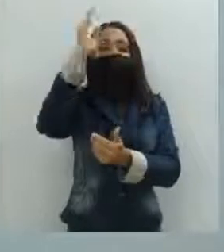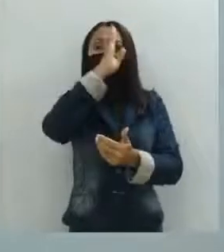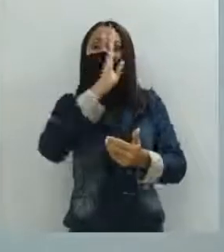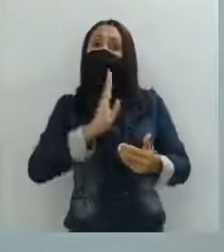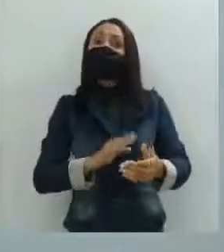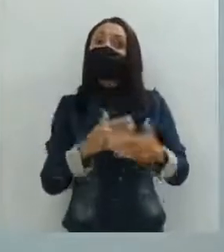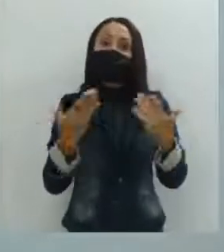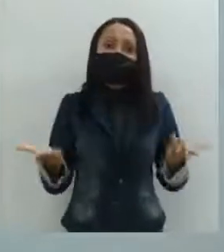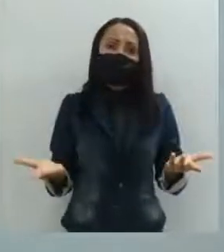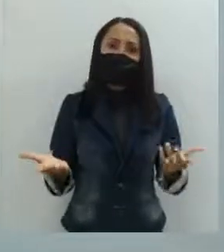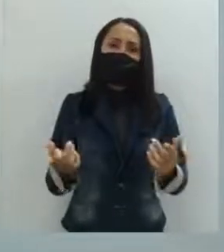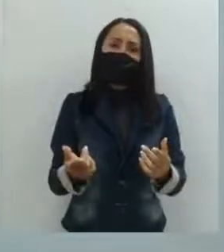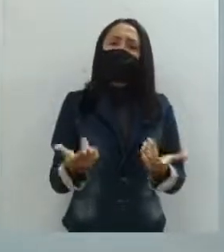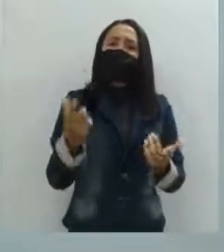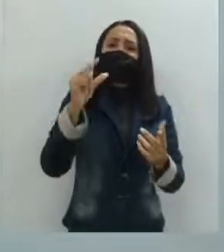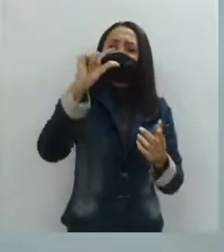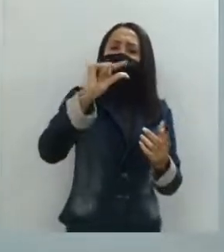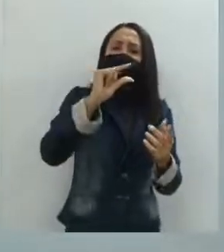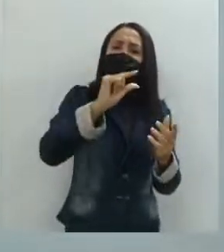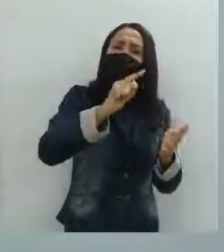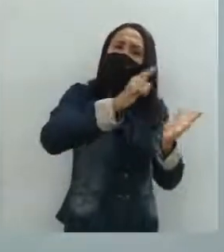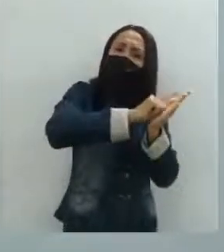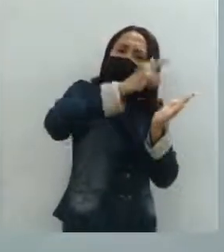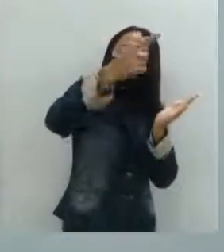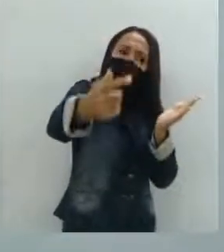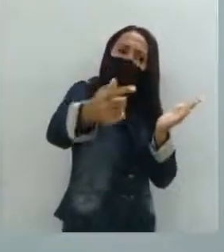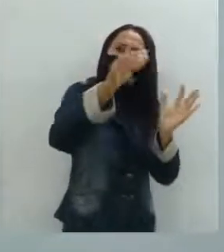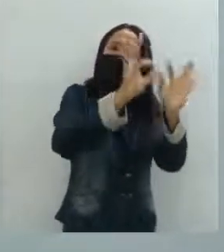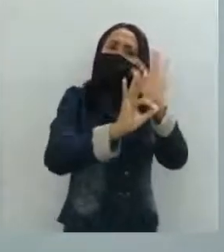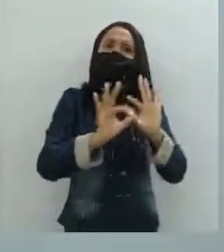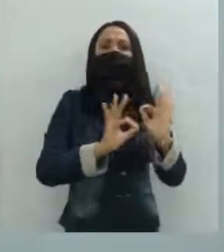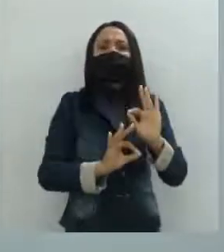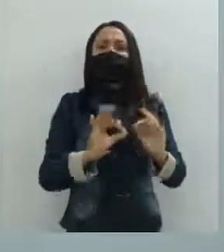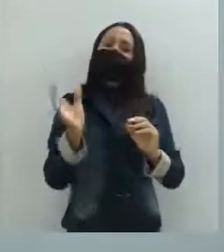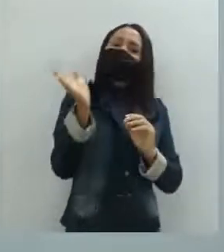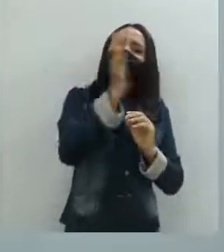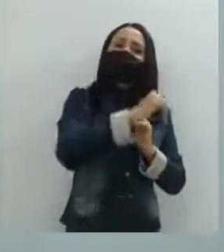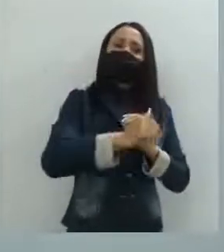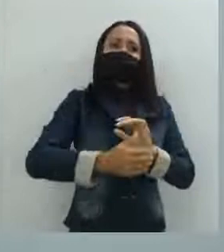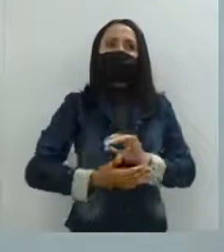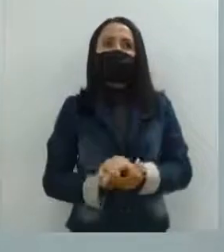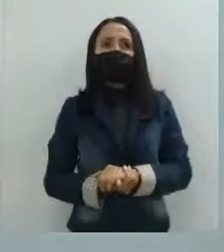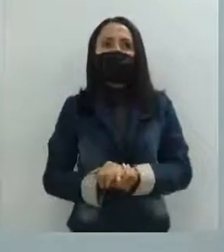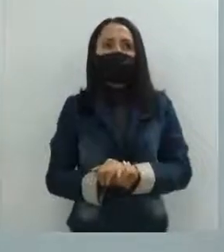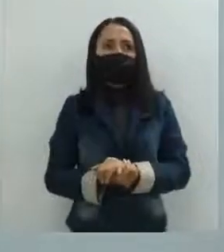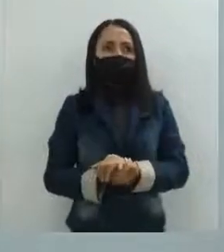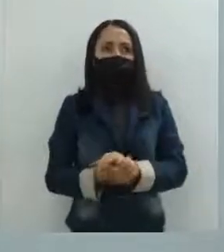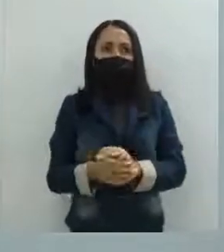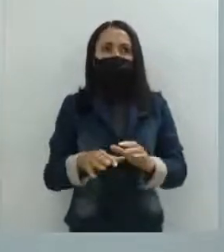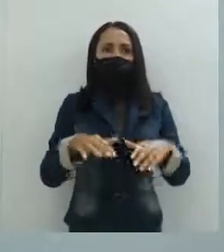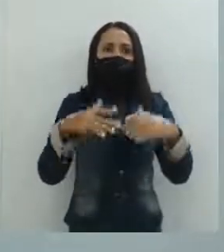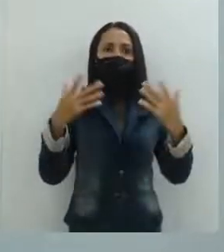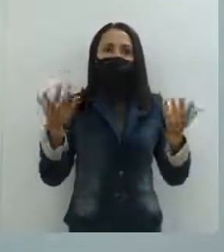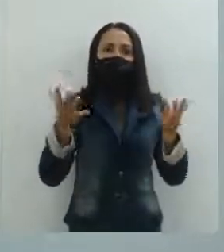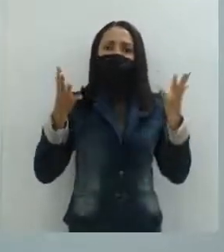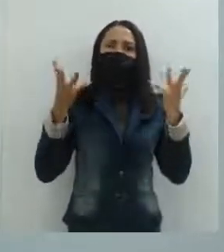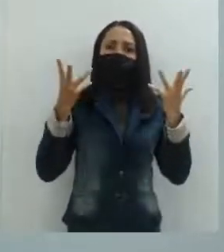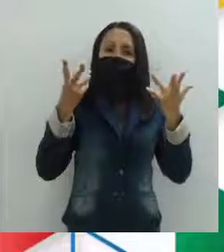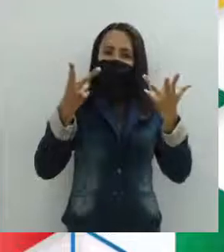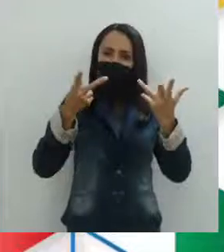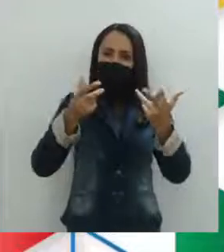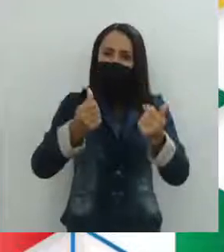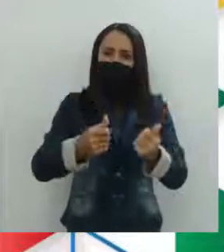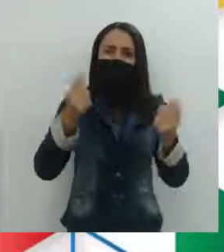não? Um pequeno jornal em sua escola. Vamos adiante. Aqui trago para vocês a habilidade,